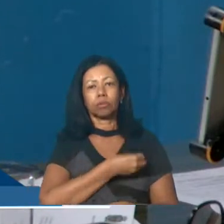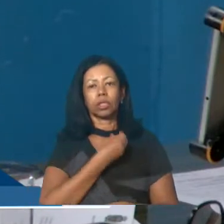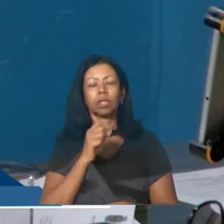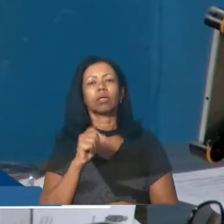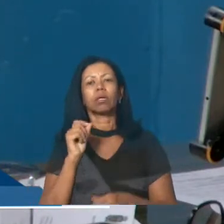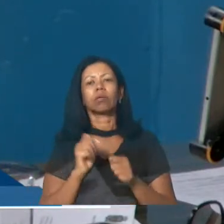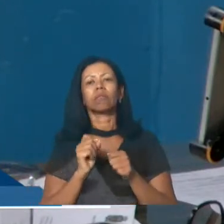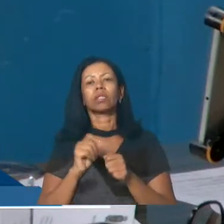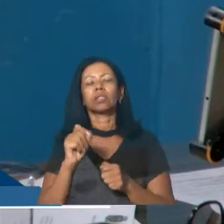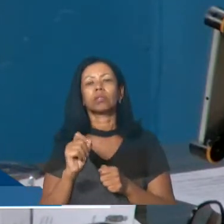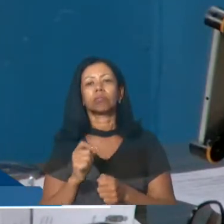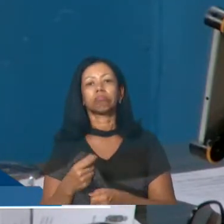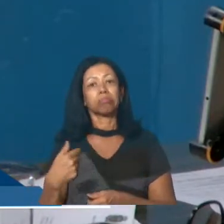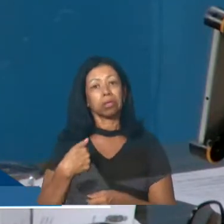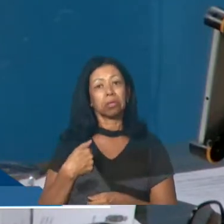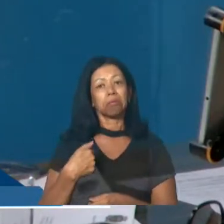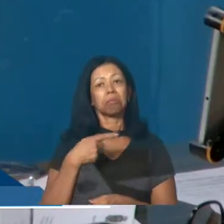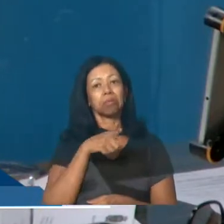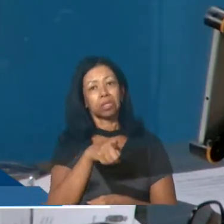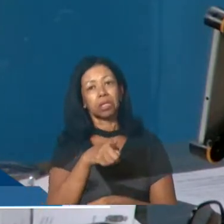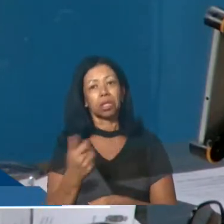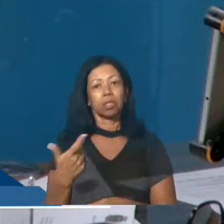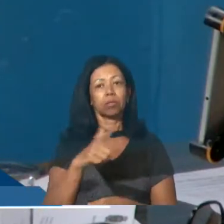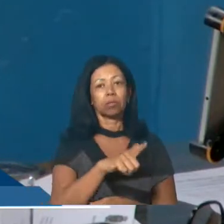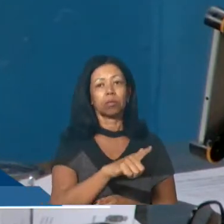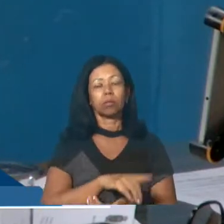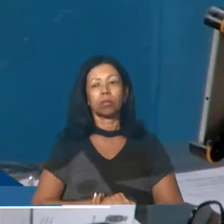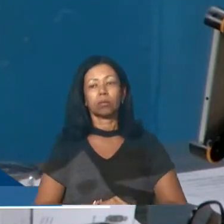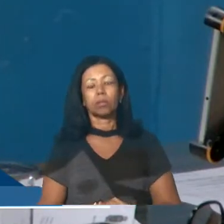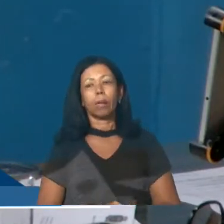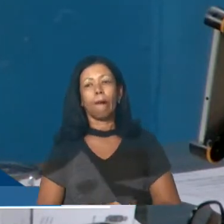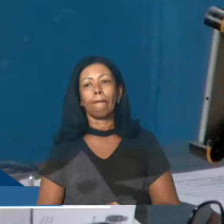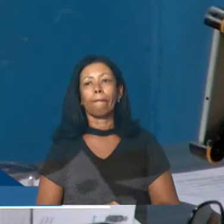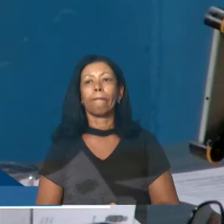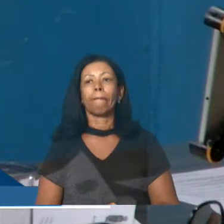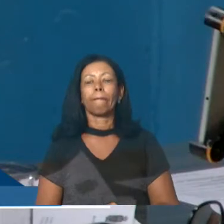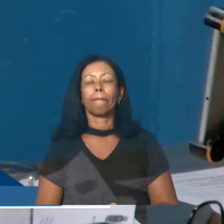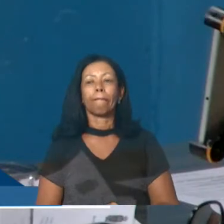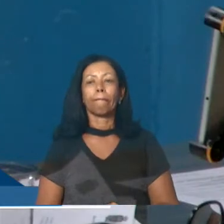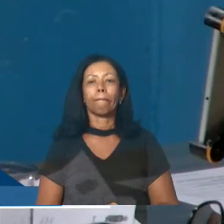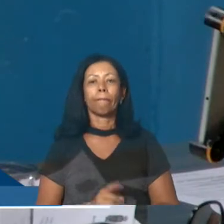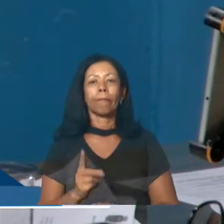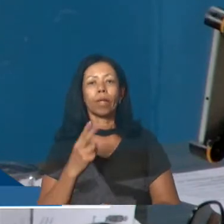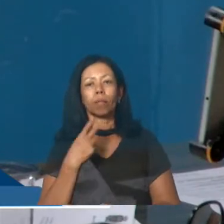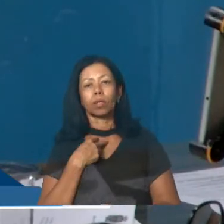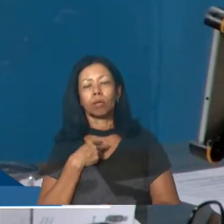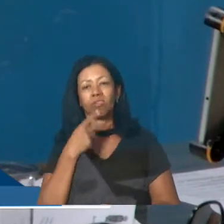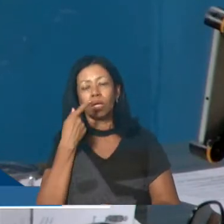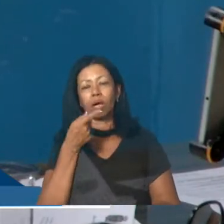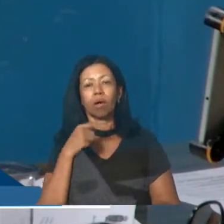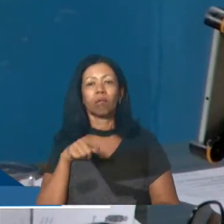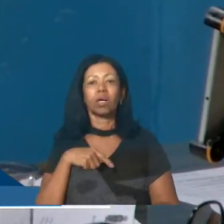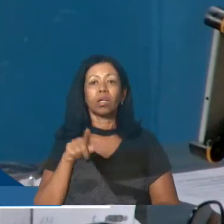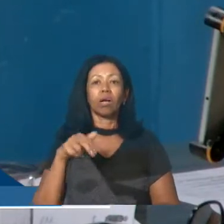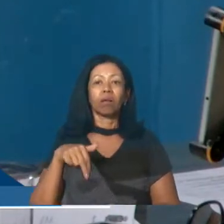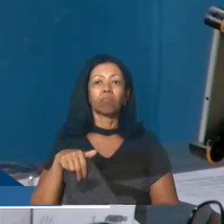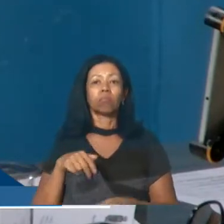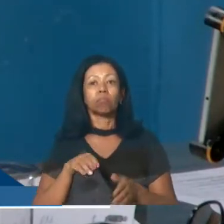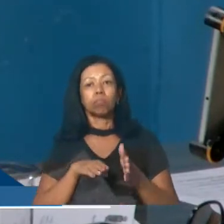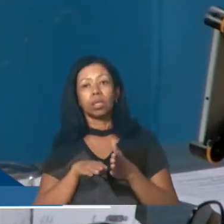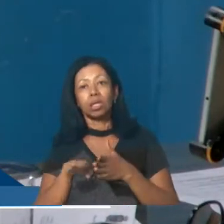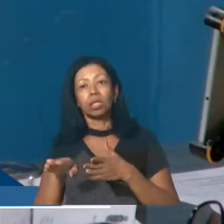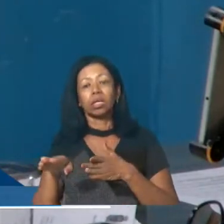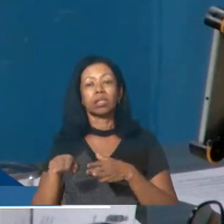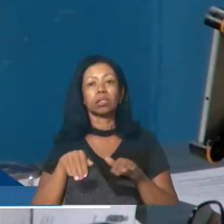promove isso sou eu e o senhor. E os demais, pô. Então não dá para mim falar, passa uma máquina lá e o pessoal, meu